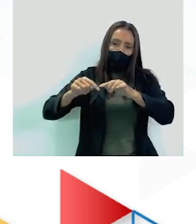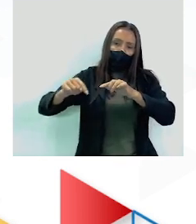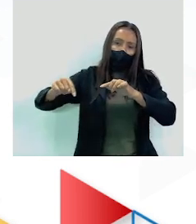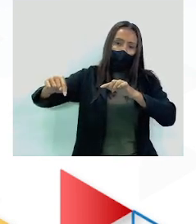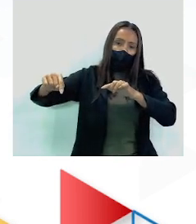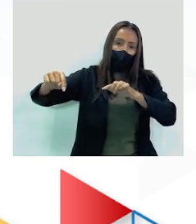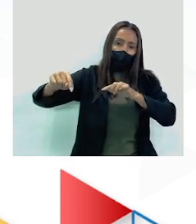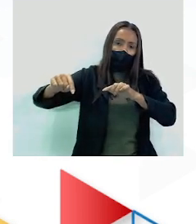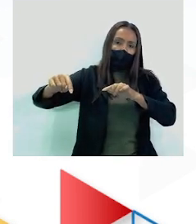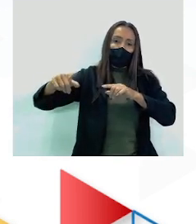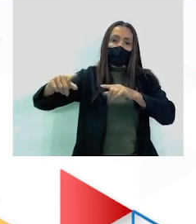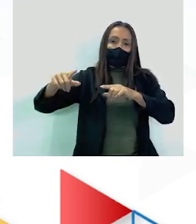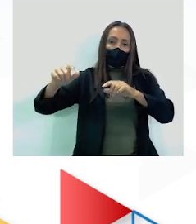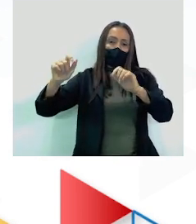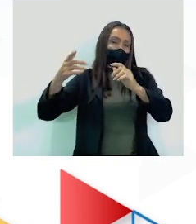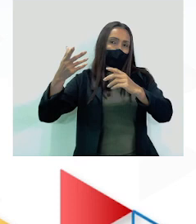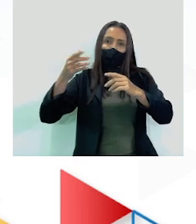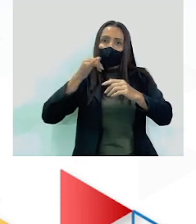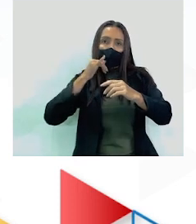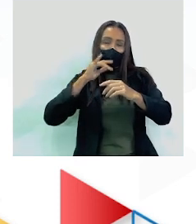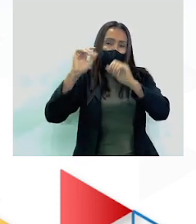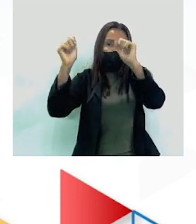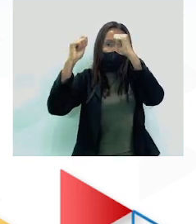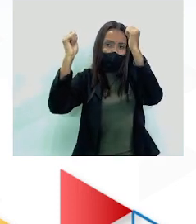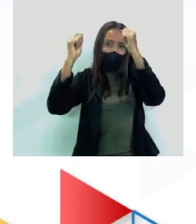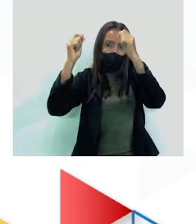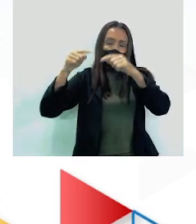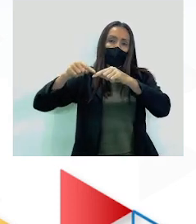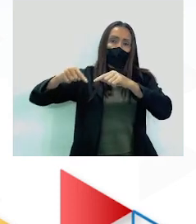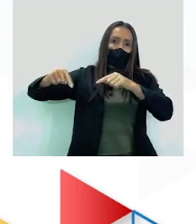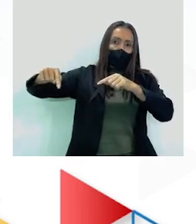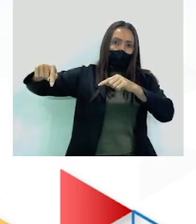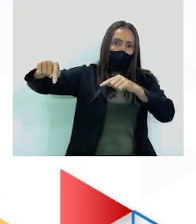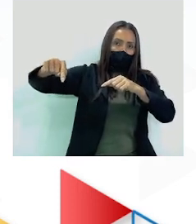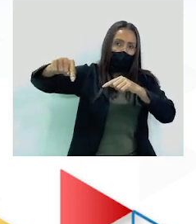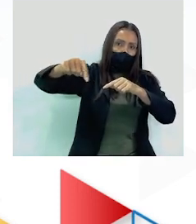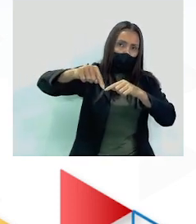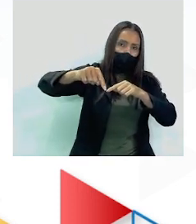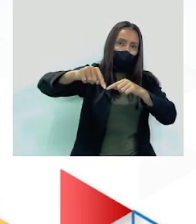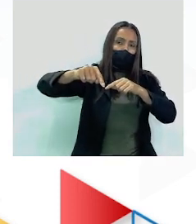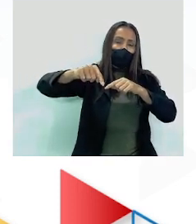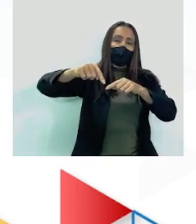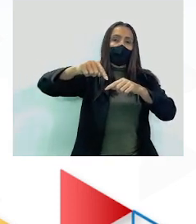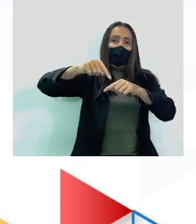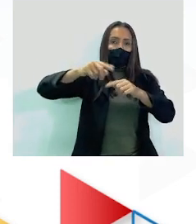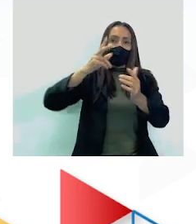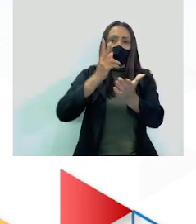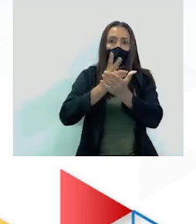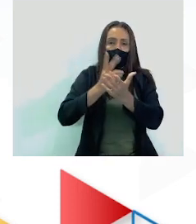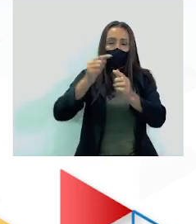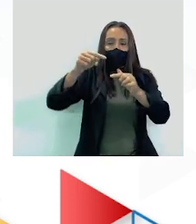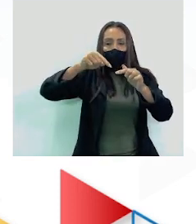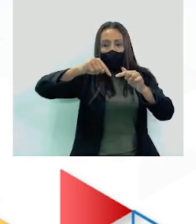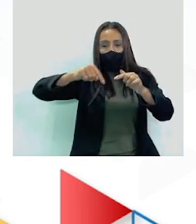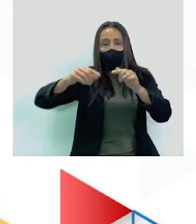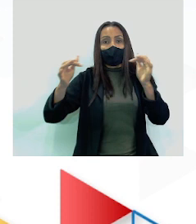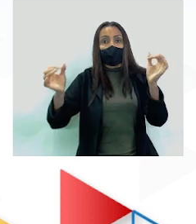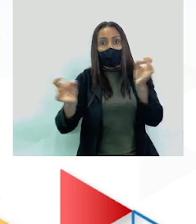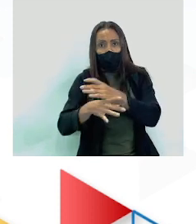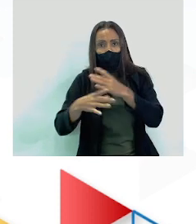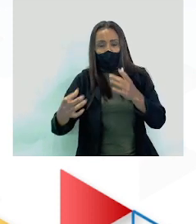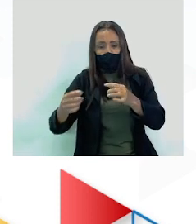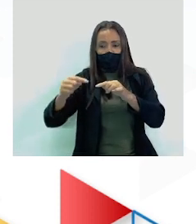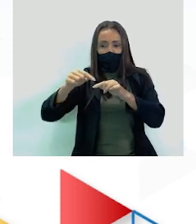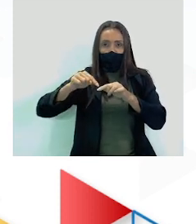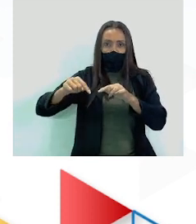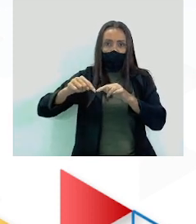meio lá de Caruaru, passa direto, volta, passa pelo mesmo ponto lá de Caruaru, né? E termina a trilha, ou seja, você pode passar pelo mesmo